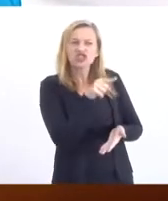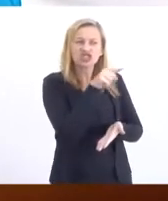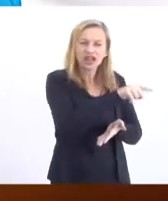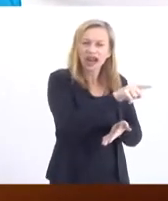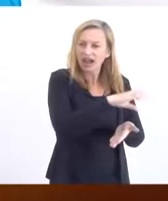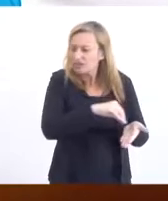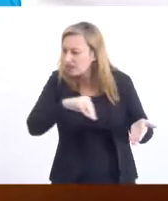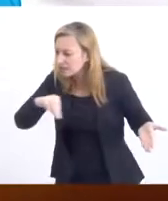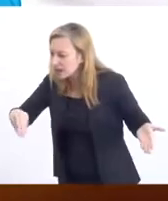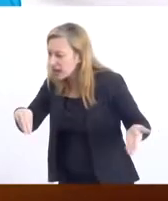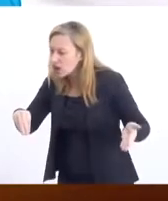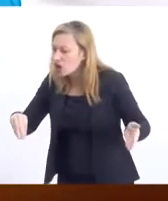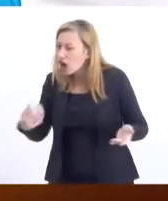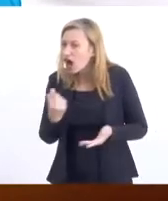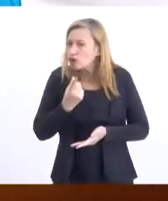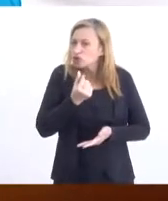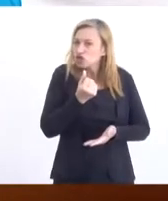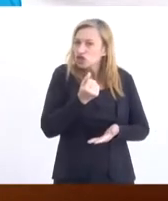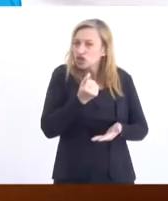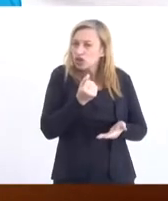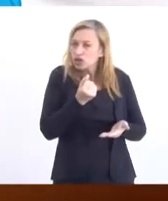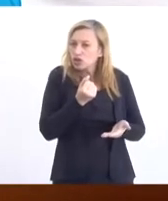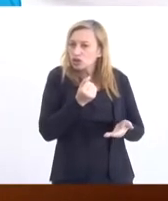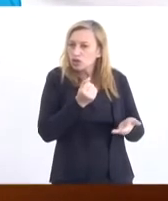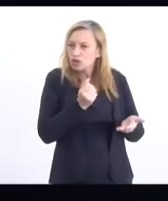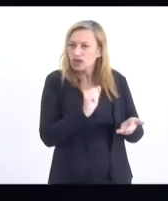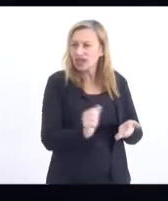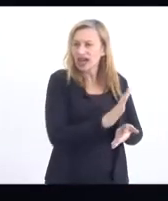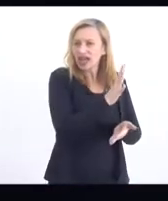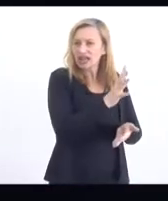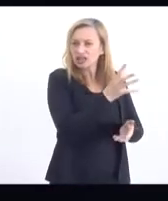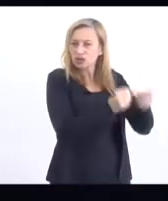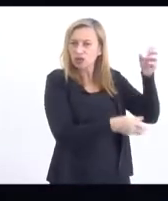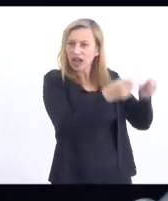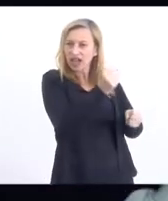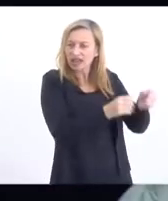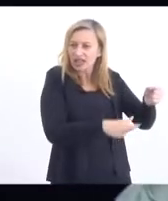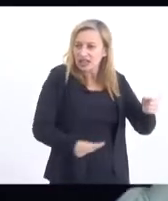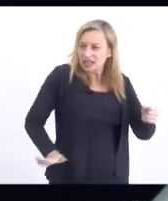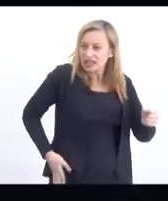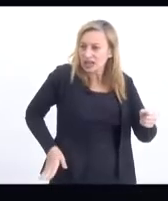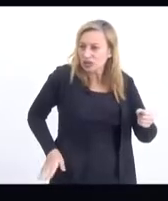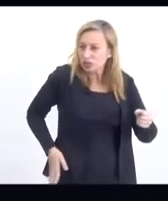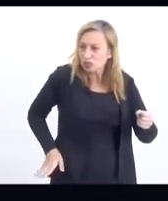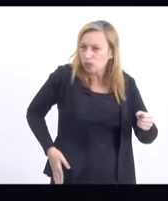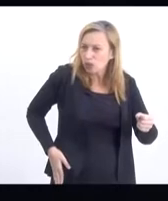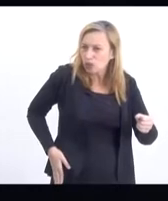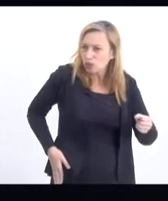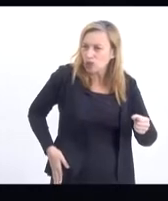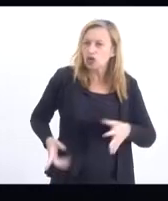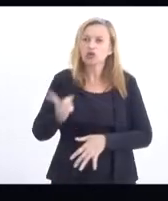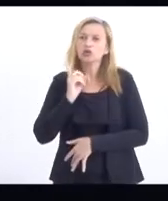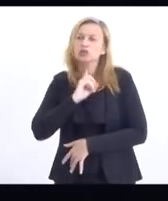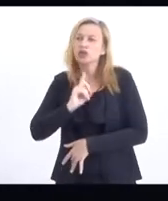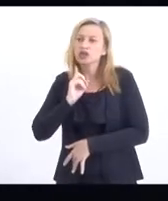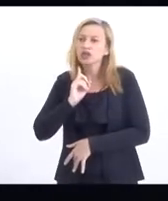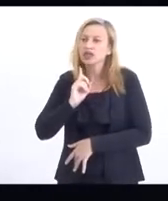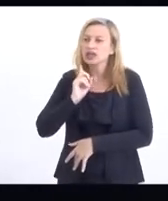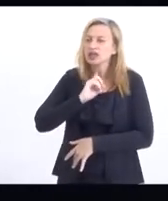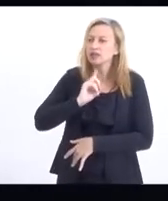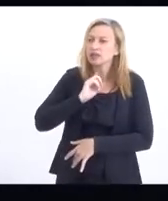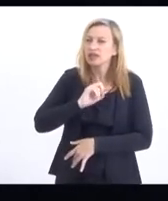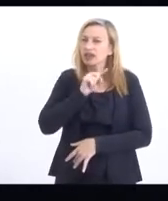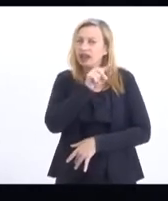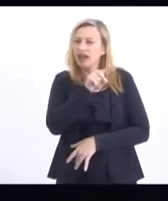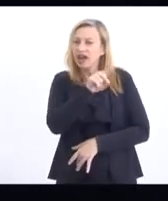o dinheiro que aumenta o leite sai no bolso do mineiro que vendeu a soja e vendeu o milho.